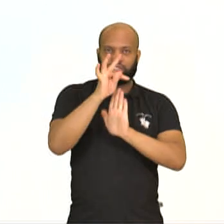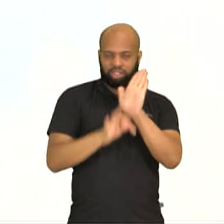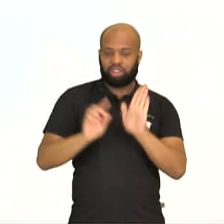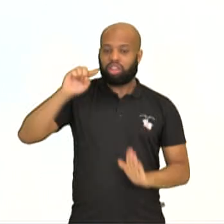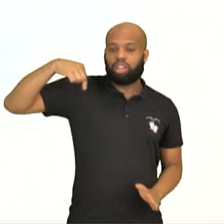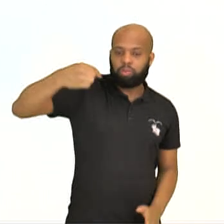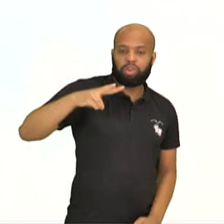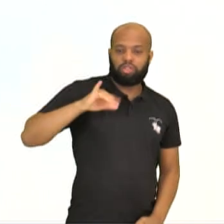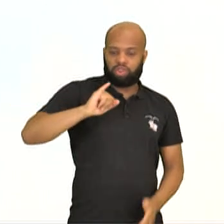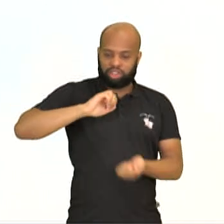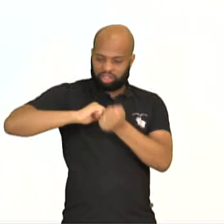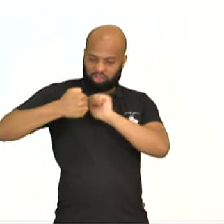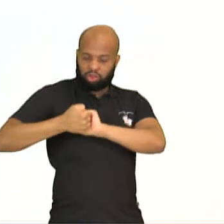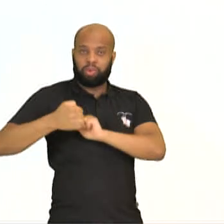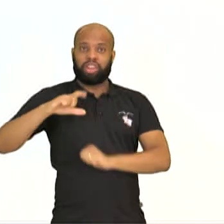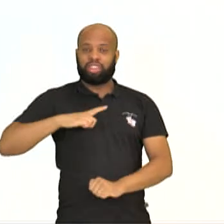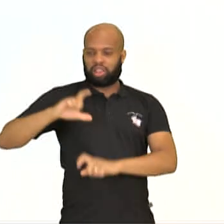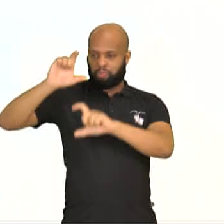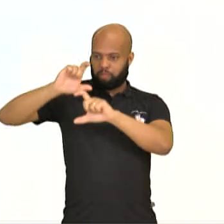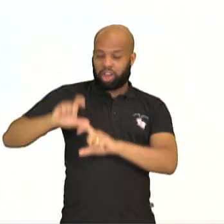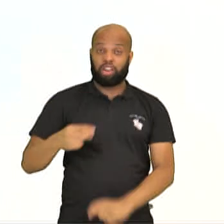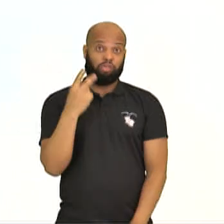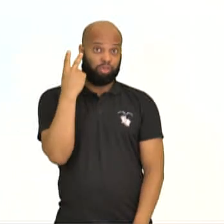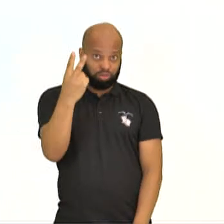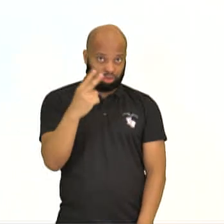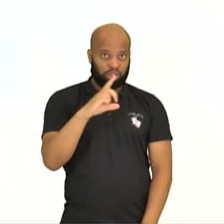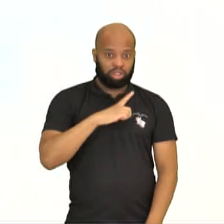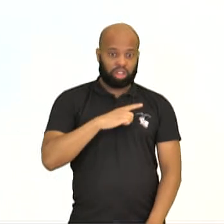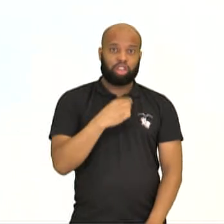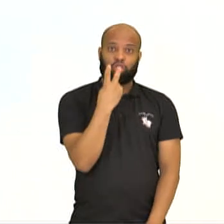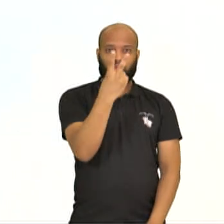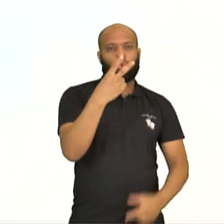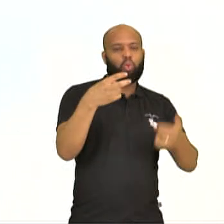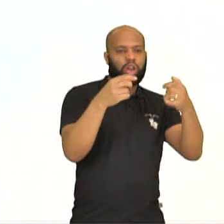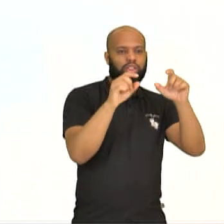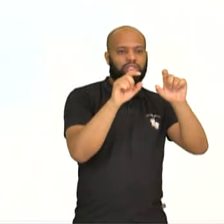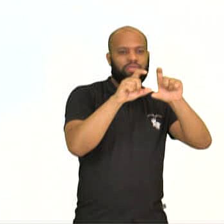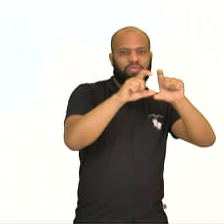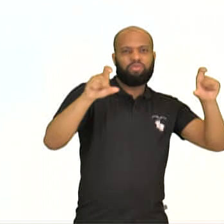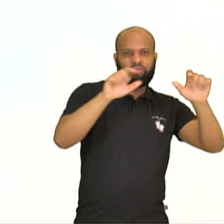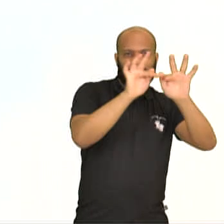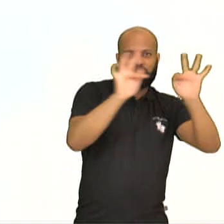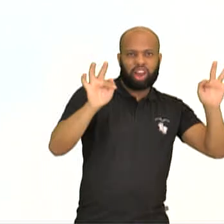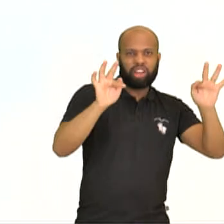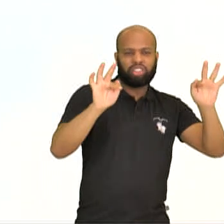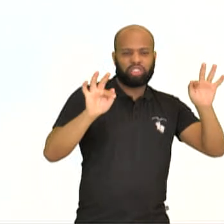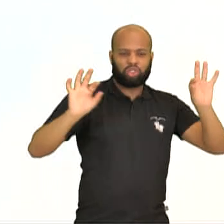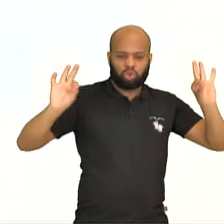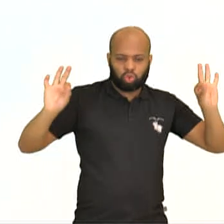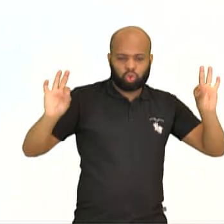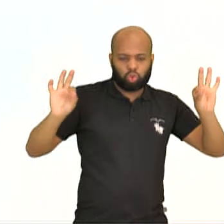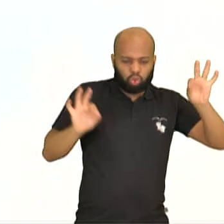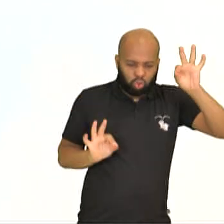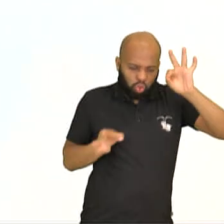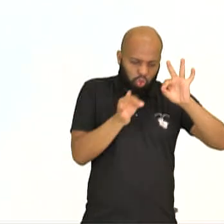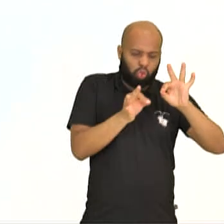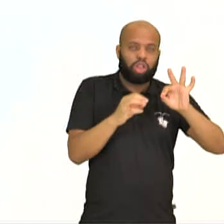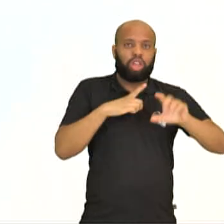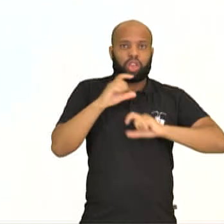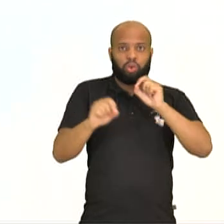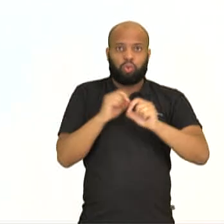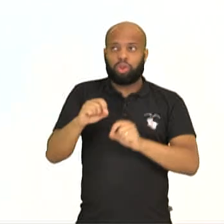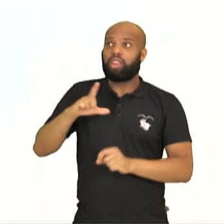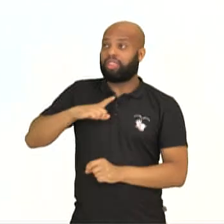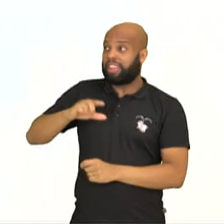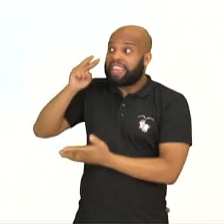seguida, transforme estes 2 parágrafos iniciais em 2 frases curtas. Não se esqueça que a paráfrase envolve um processo